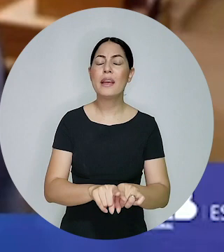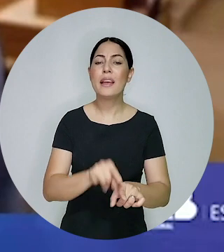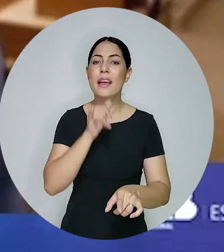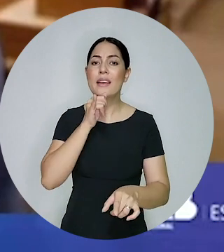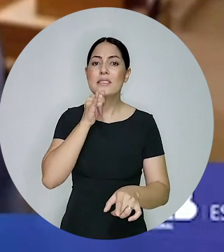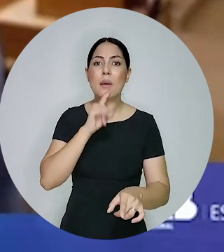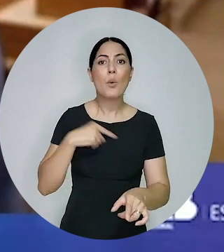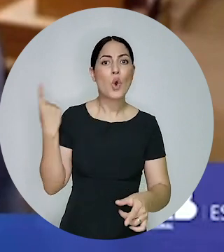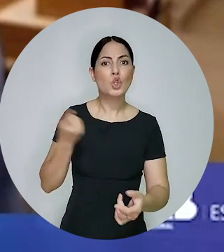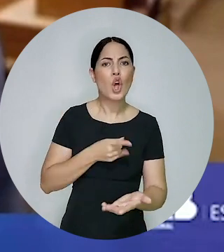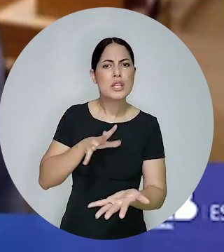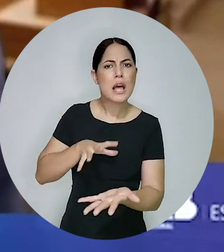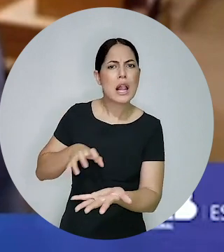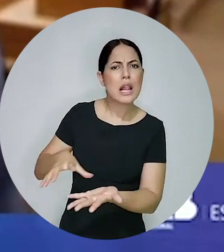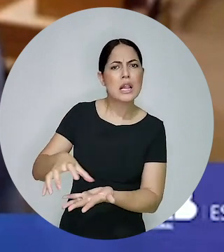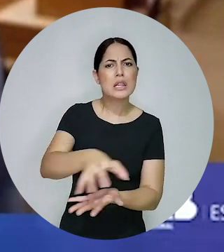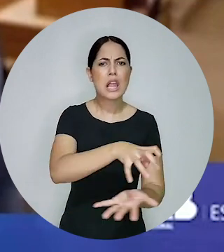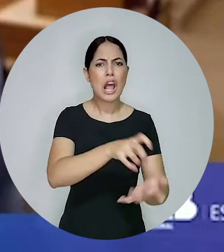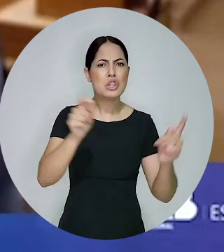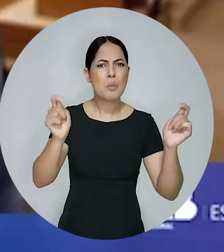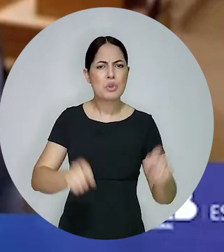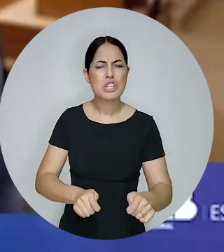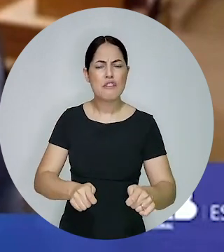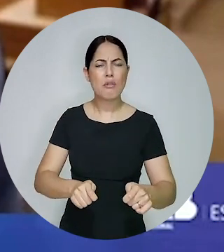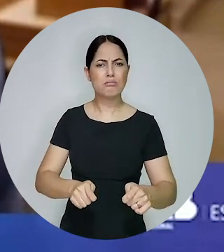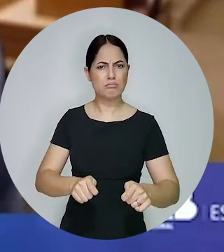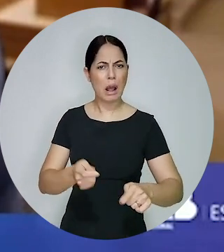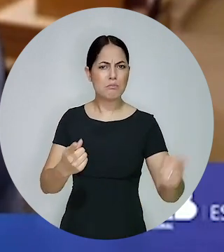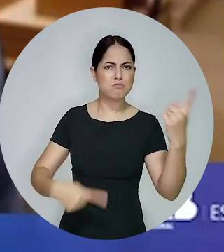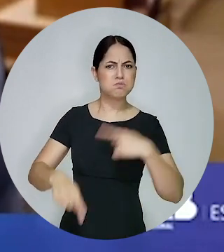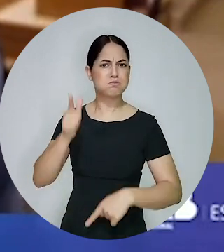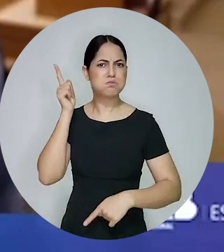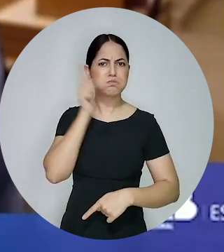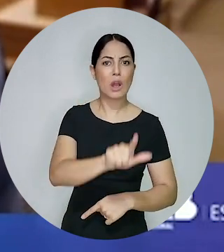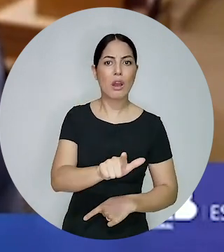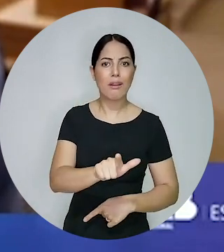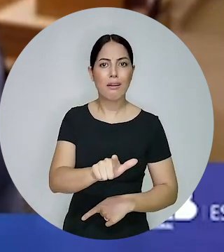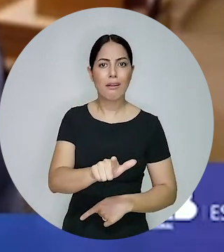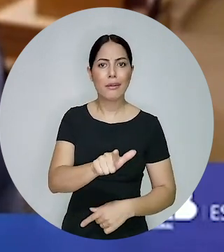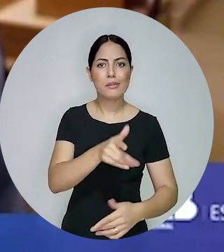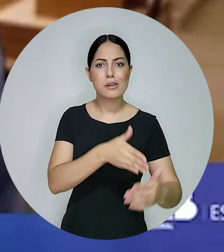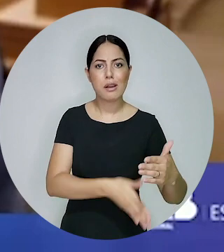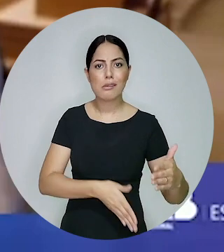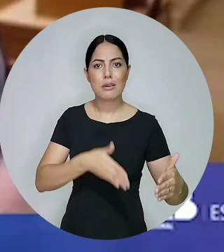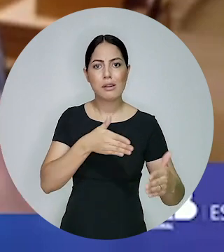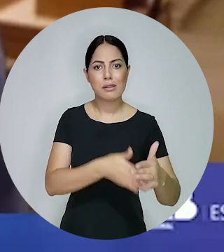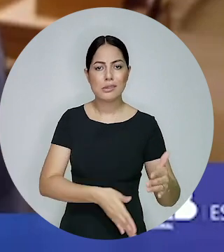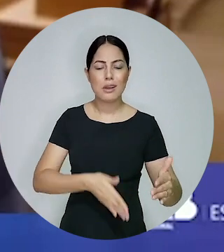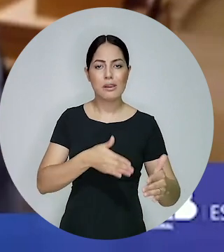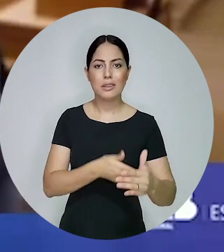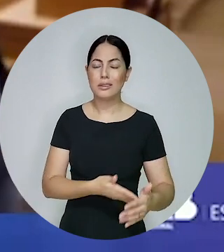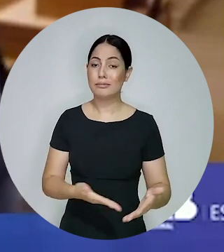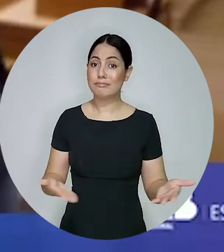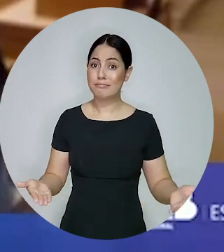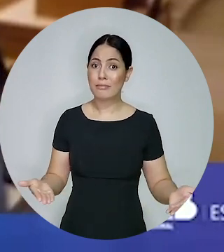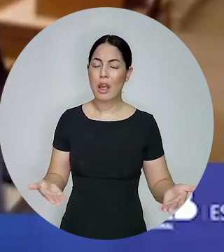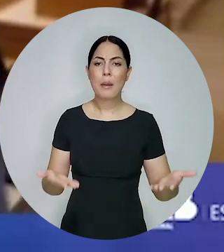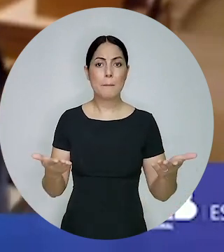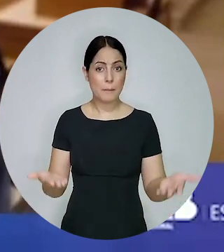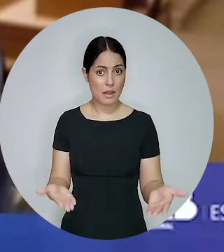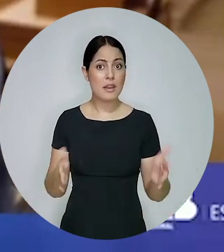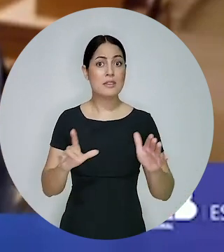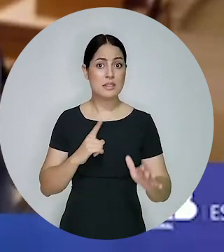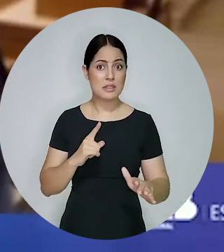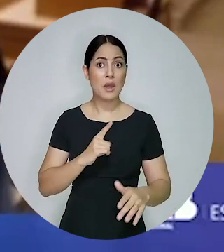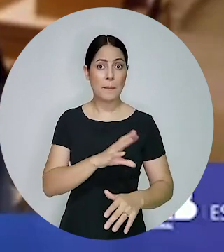nossa dificuldade de mensurar os dados que precisamos para evoluir. Né? E aí vem o ponto do querido